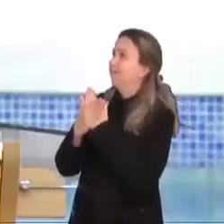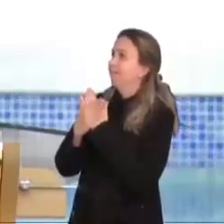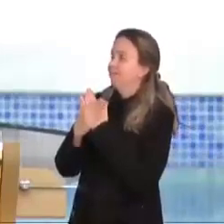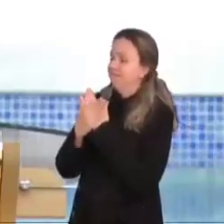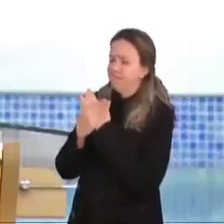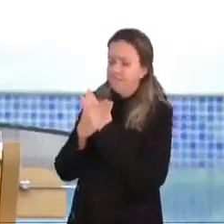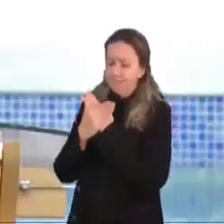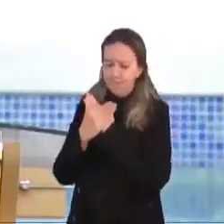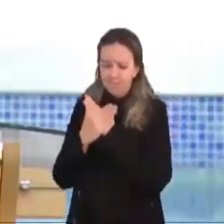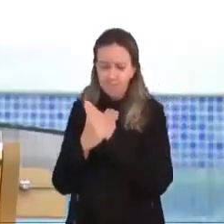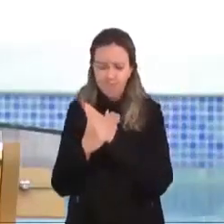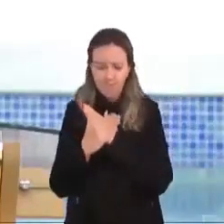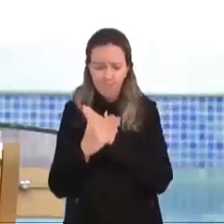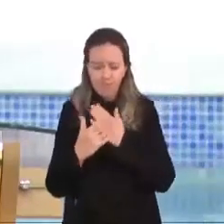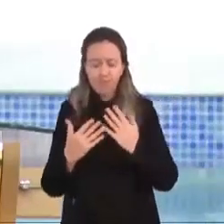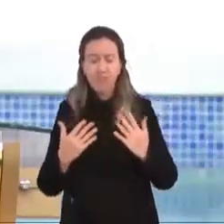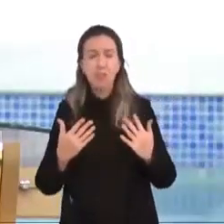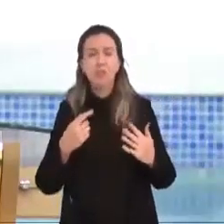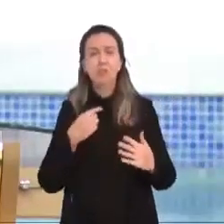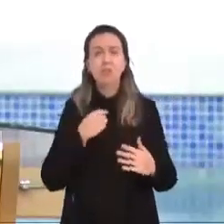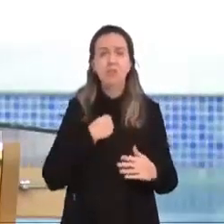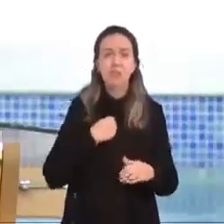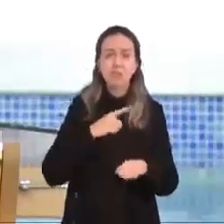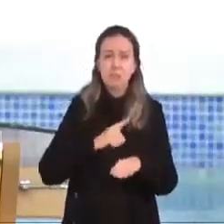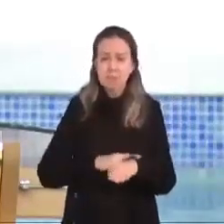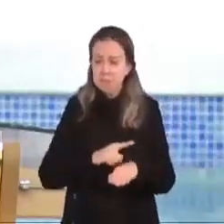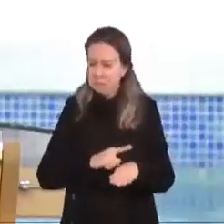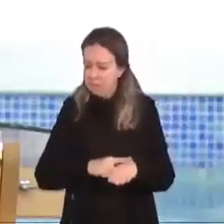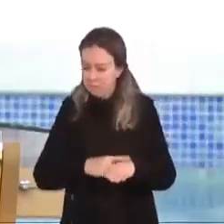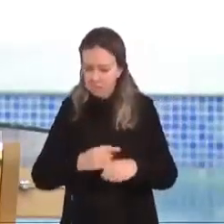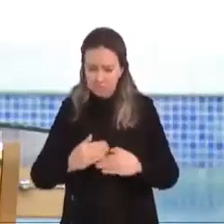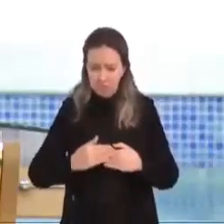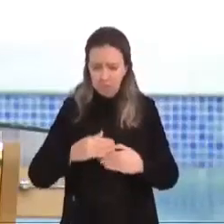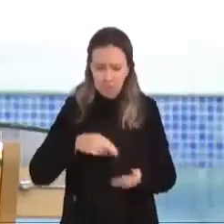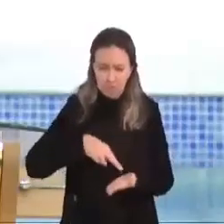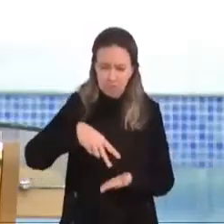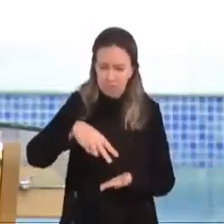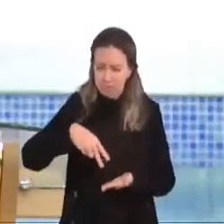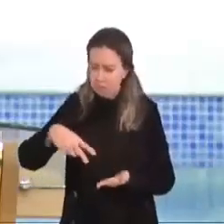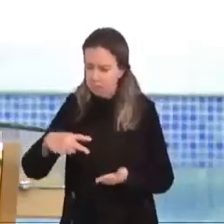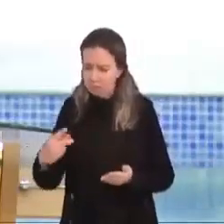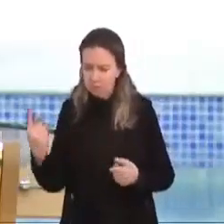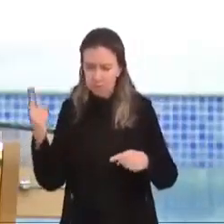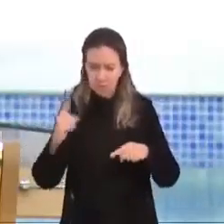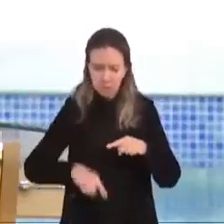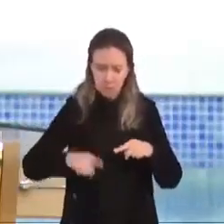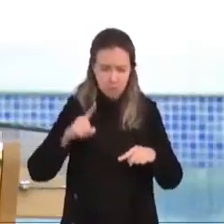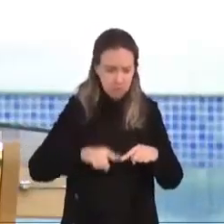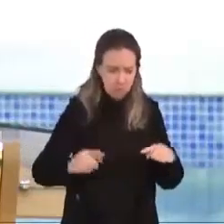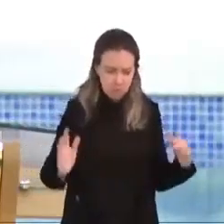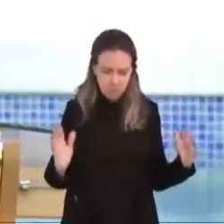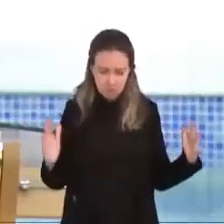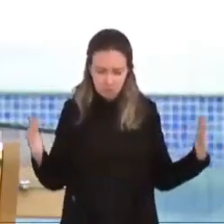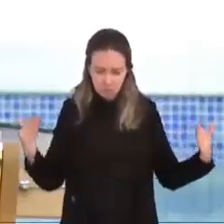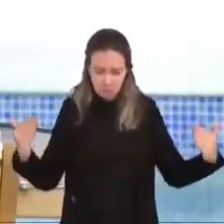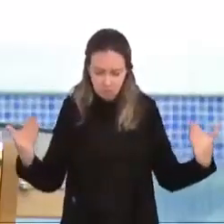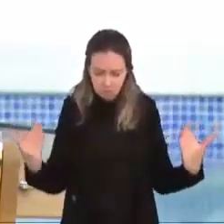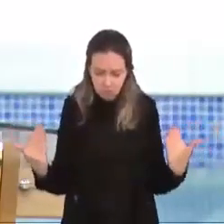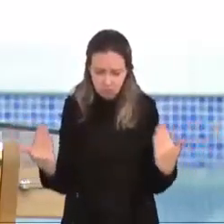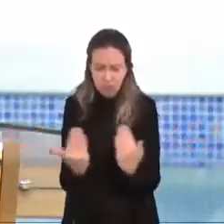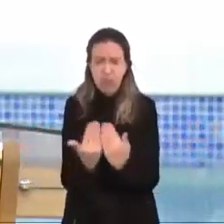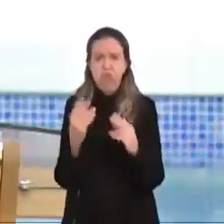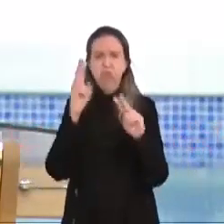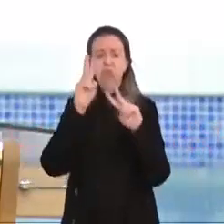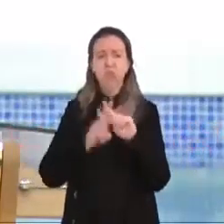o aviso indireto de que você é limitado, de que você não comanda nem os seus próprios